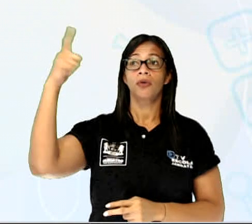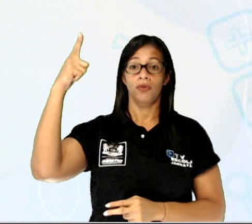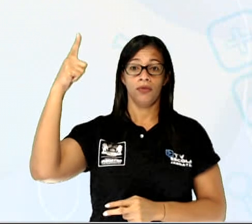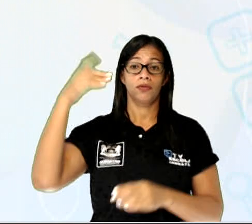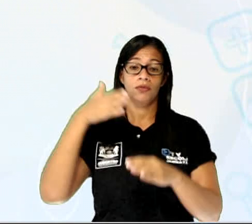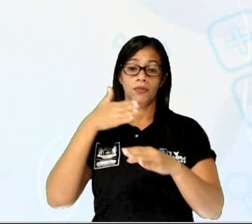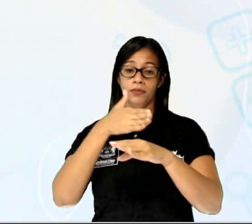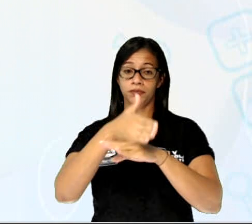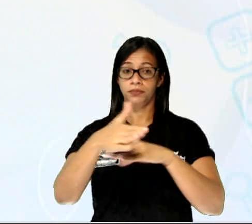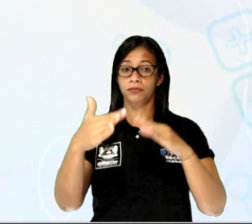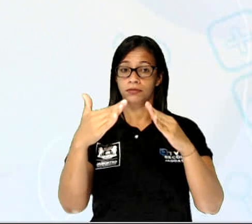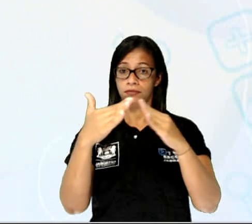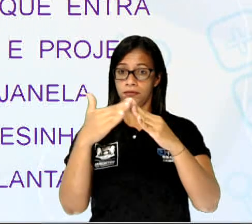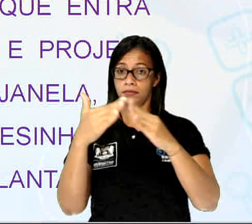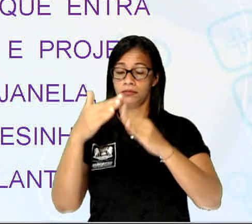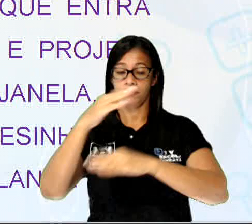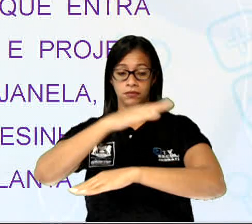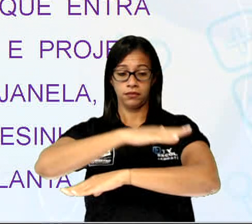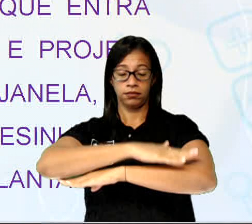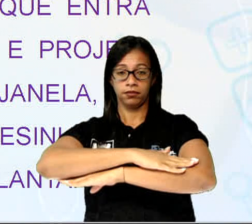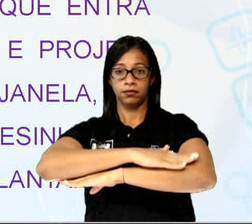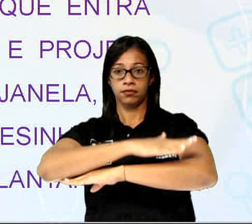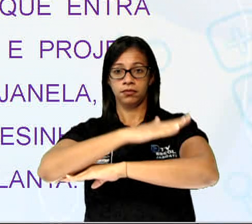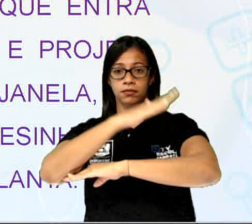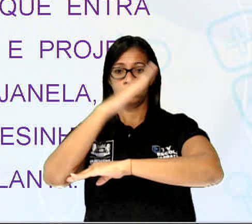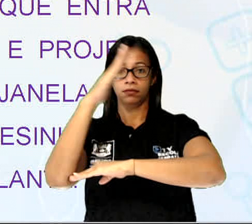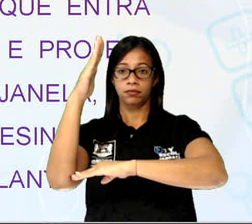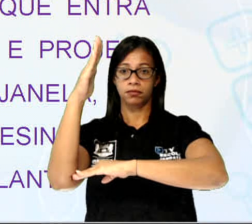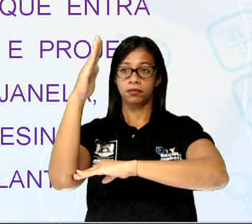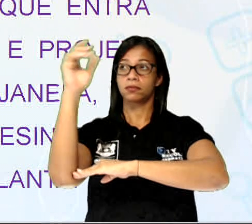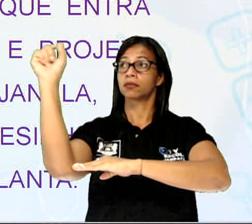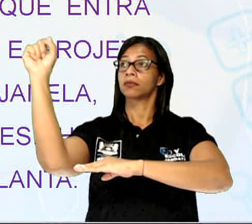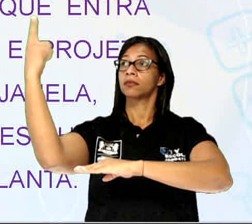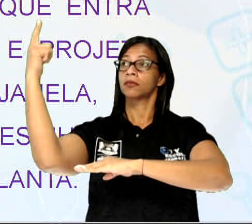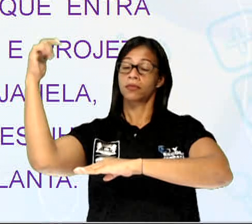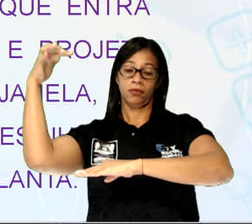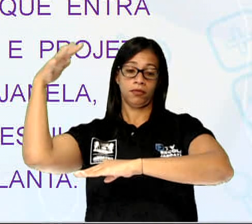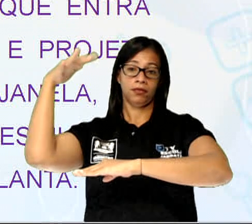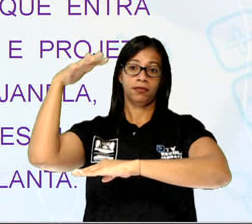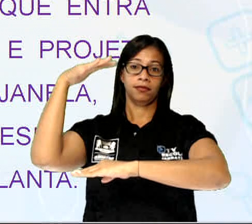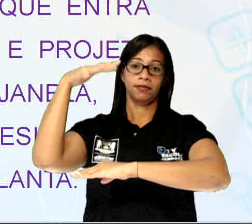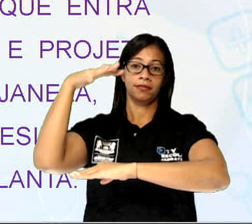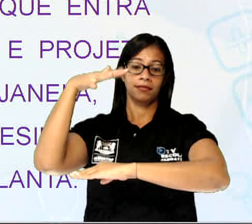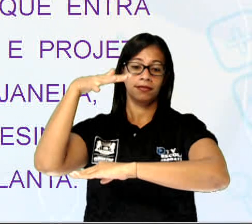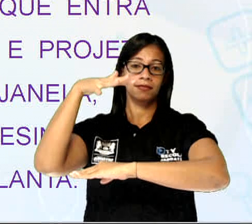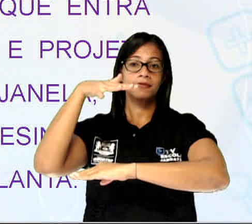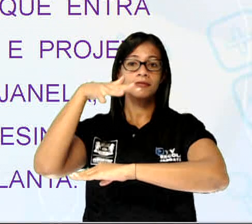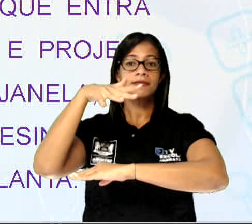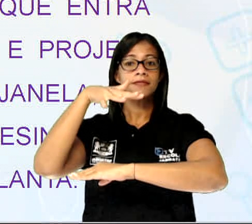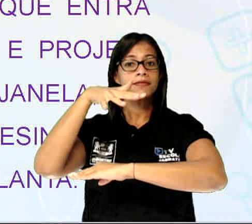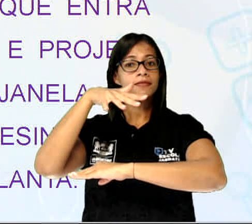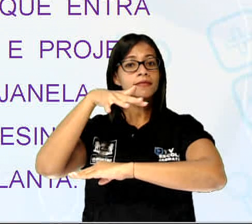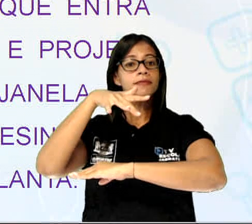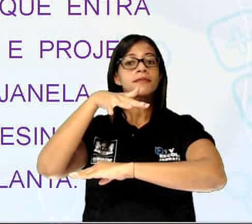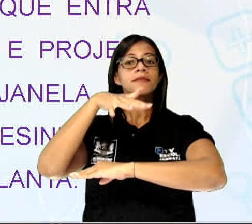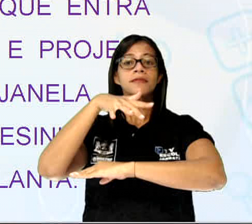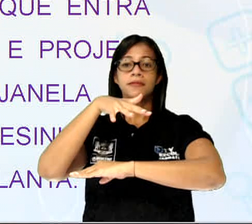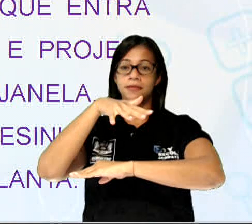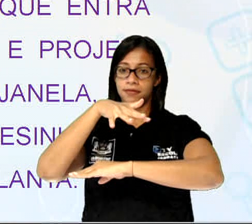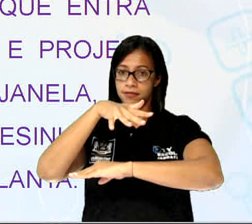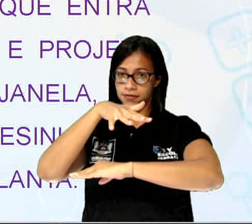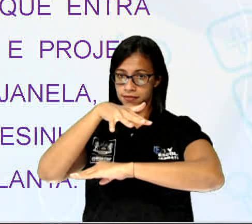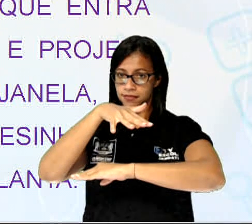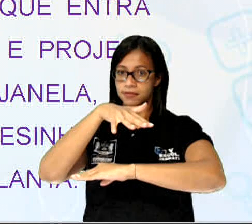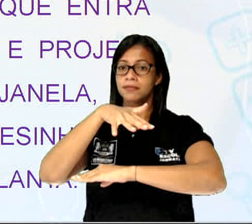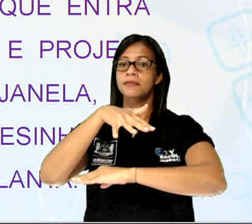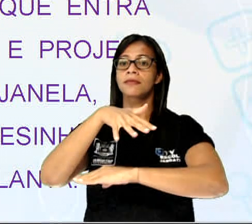aí, ó, pela janela, a luz do sol que entra pela janela e